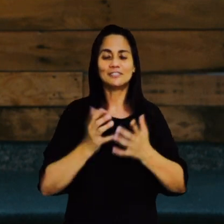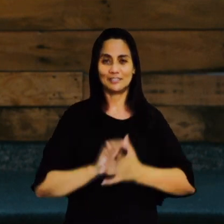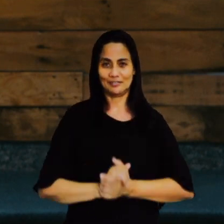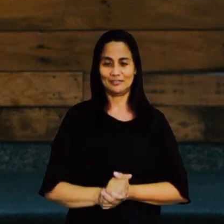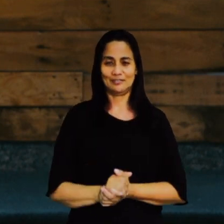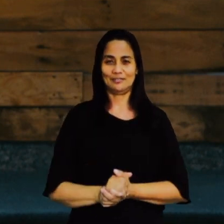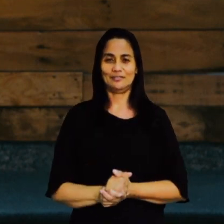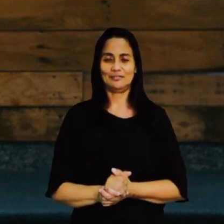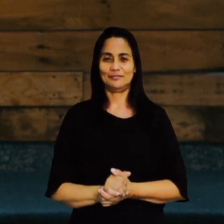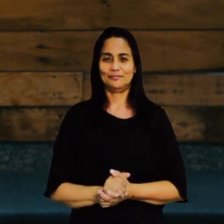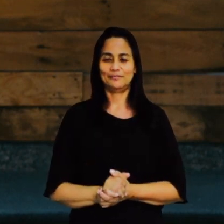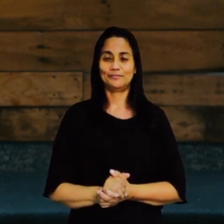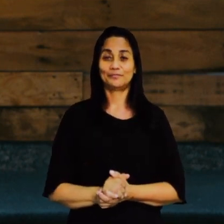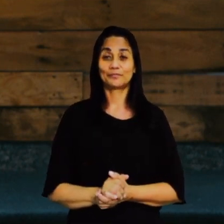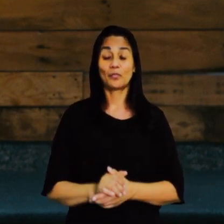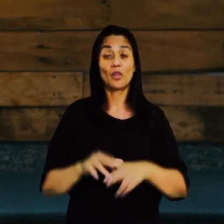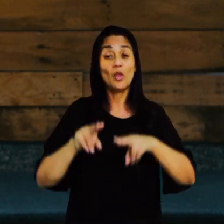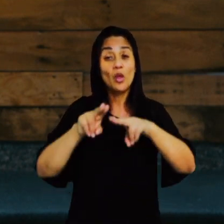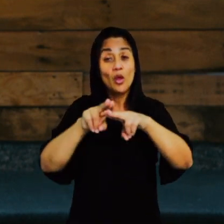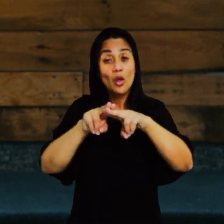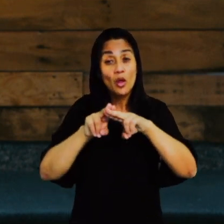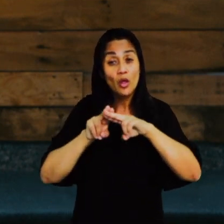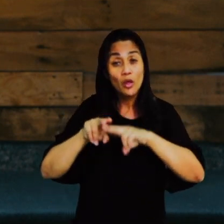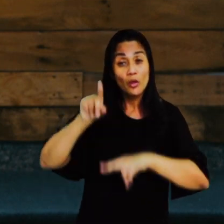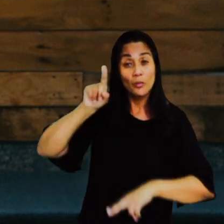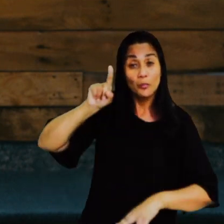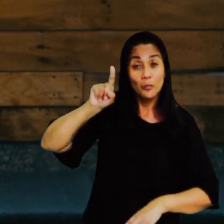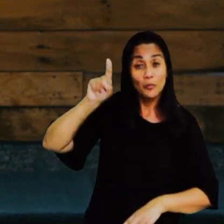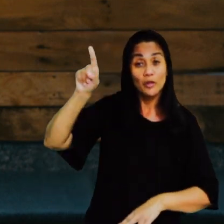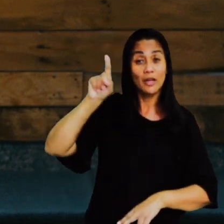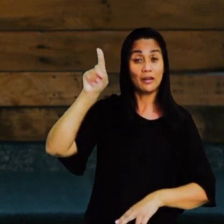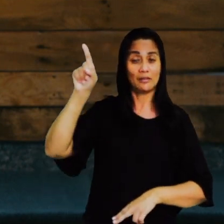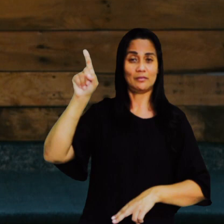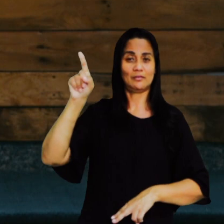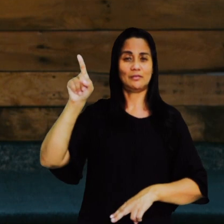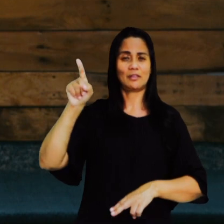Por Ele e pelas coisas dEle. Deixa eu correr.